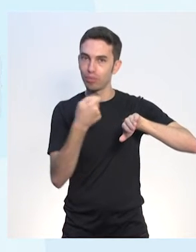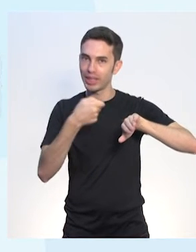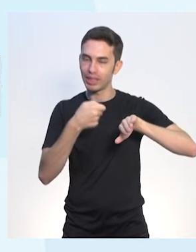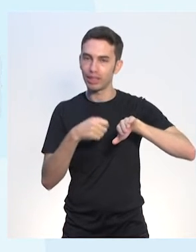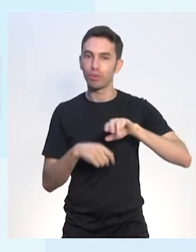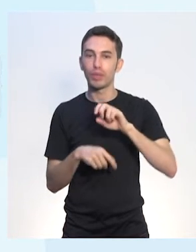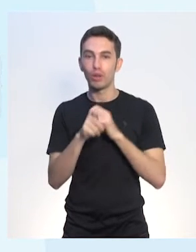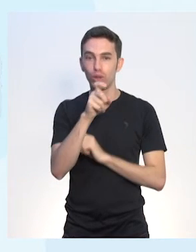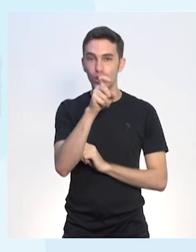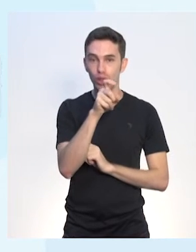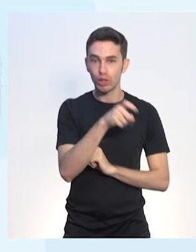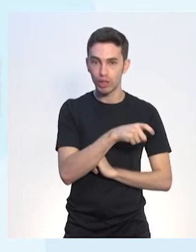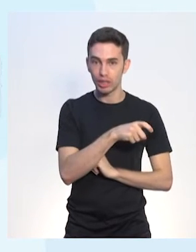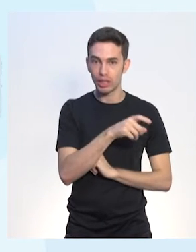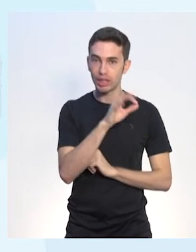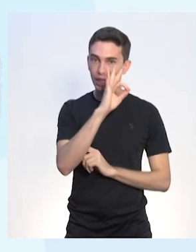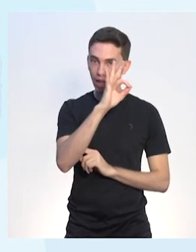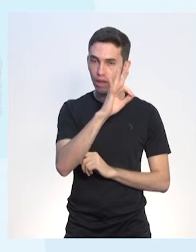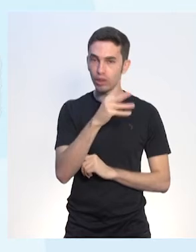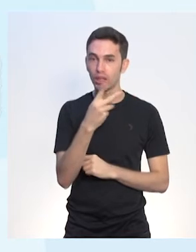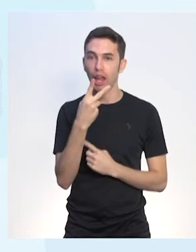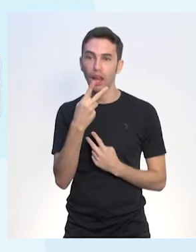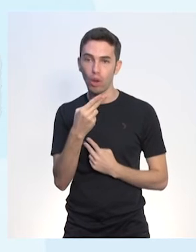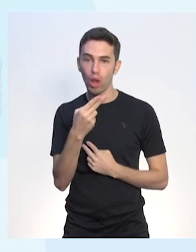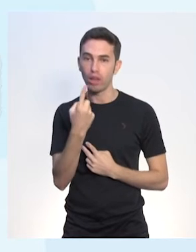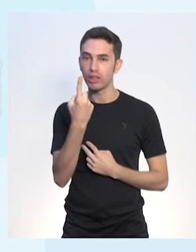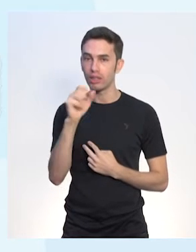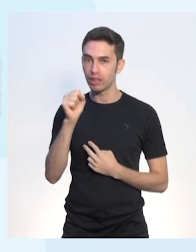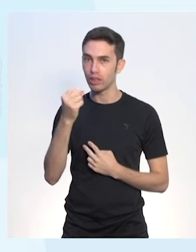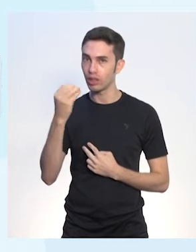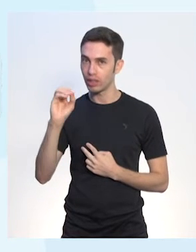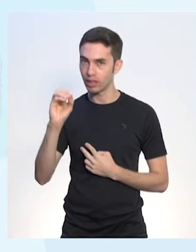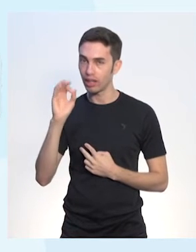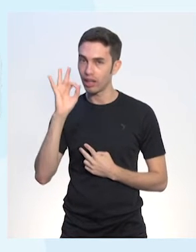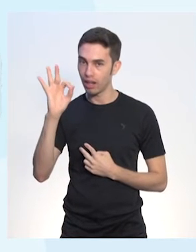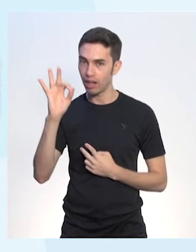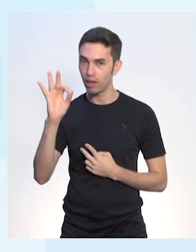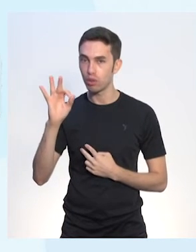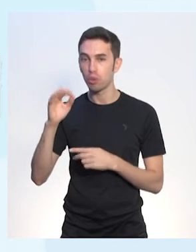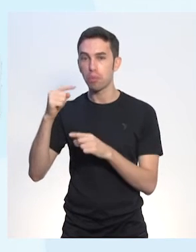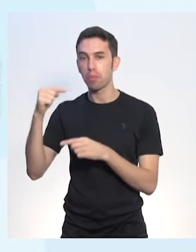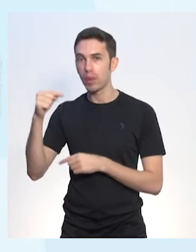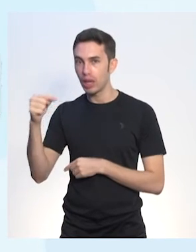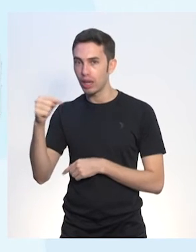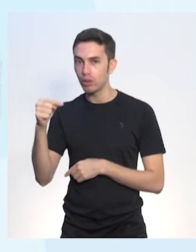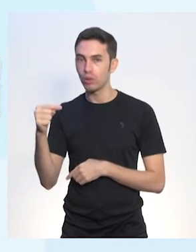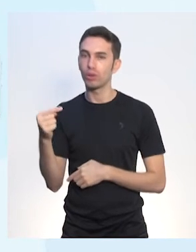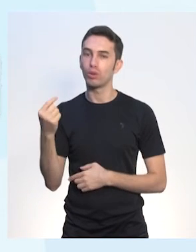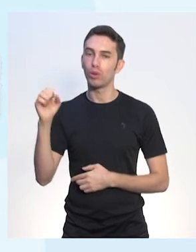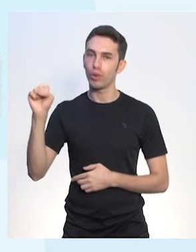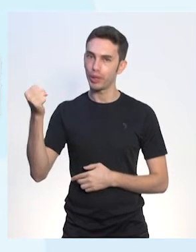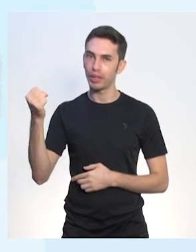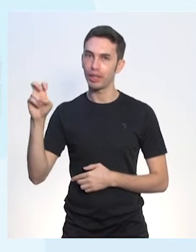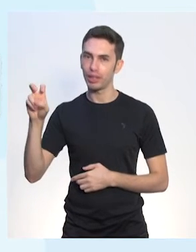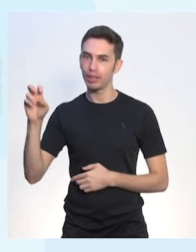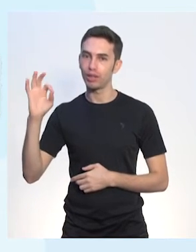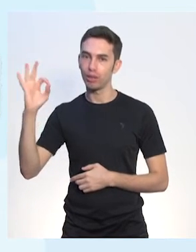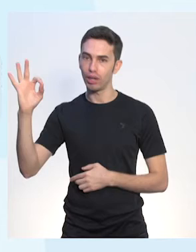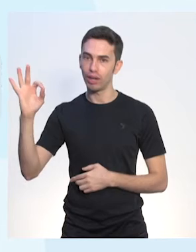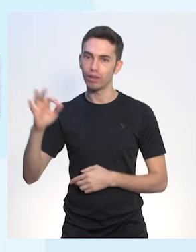ficar x igual a 180 menos os